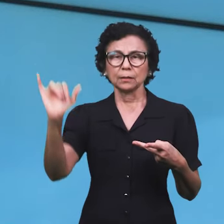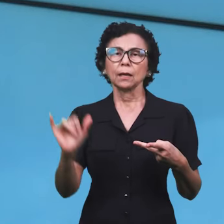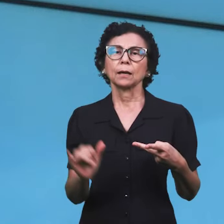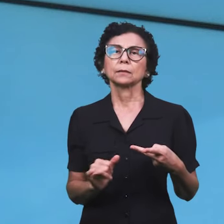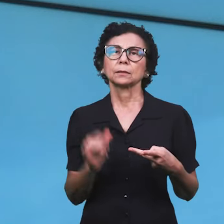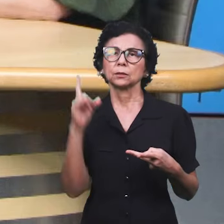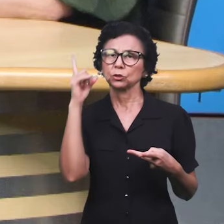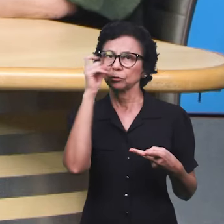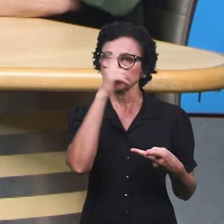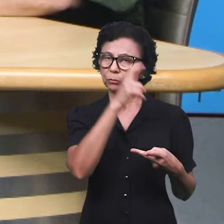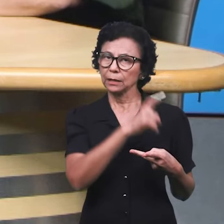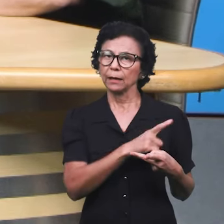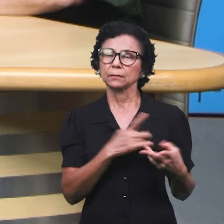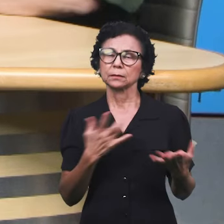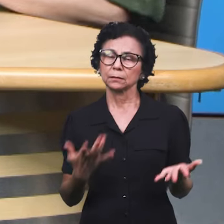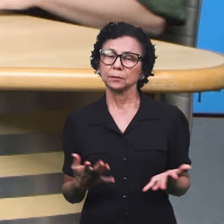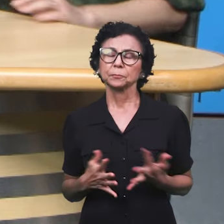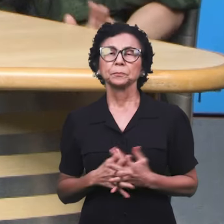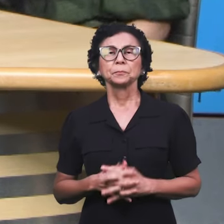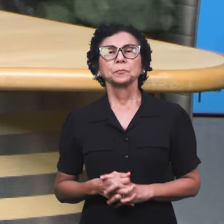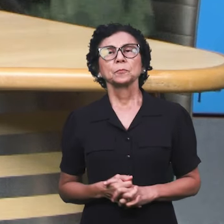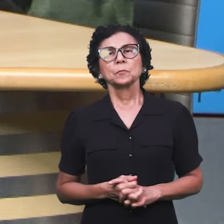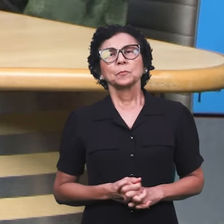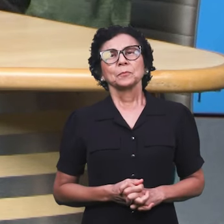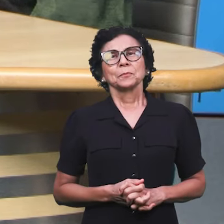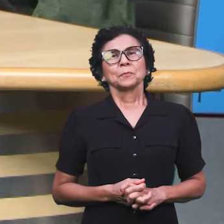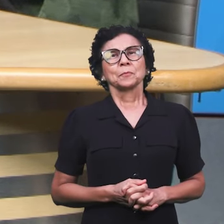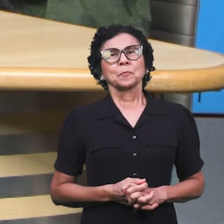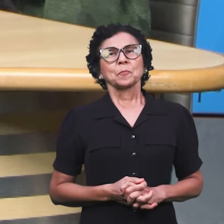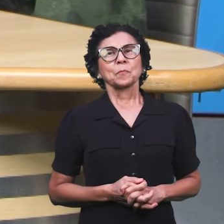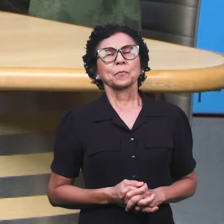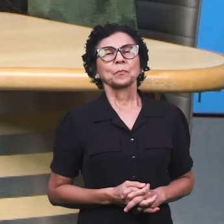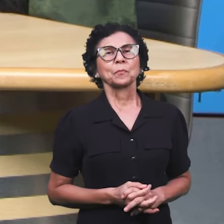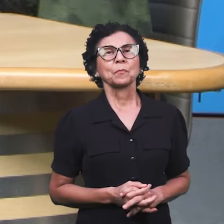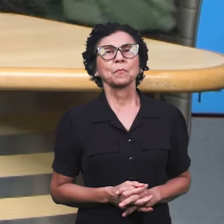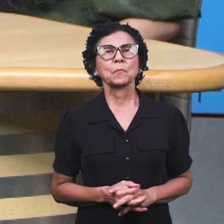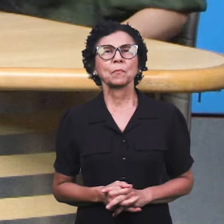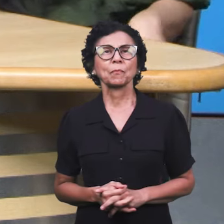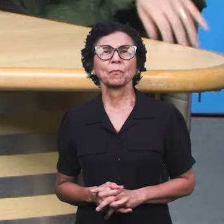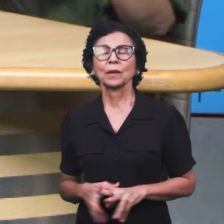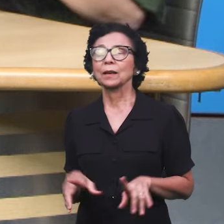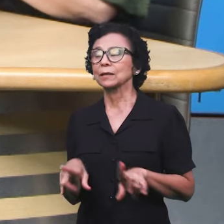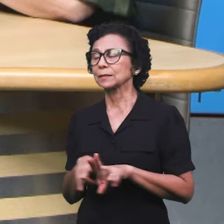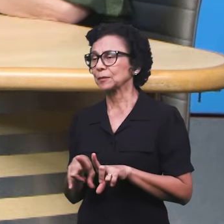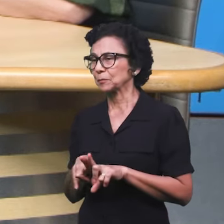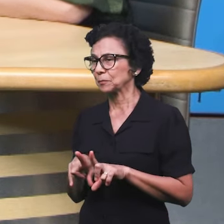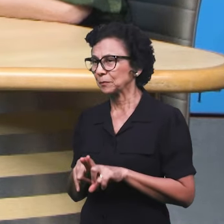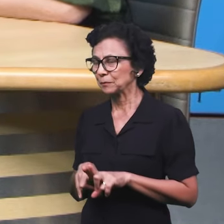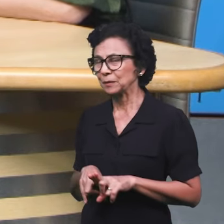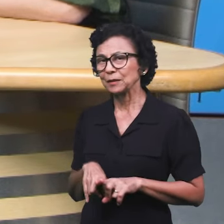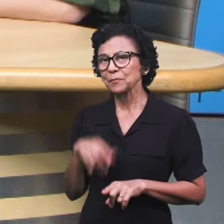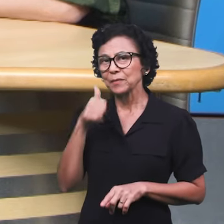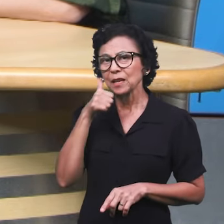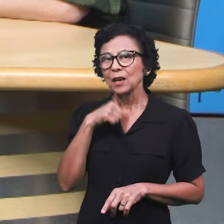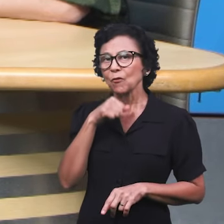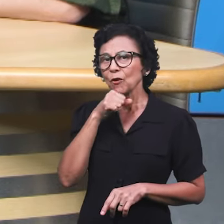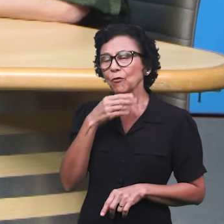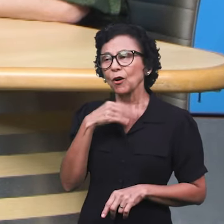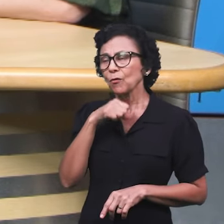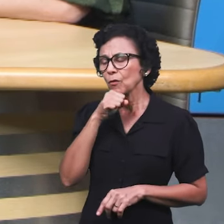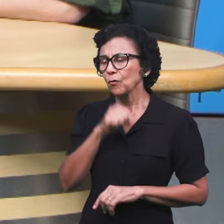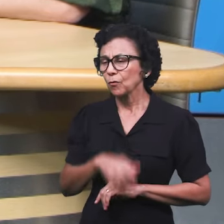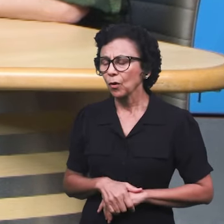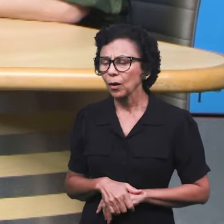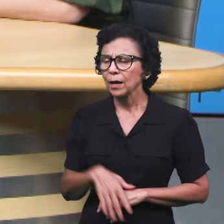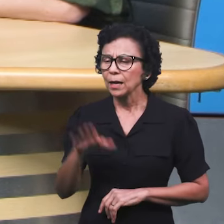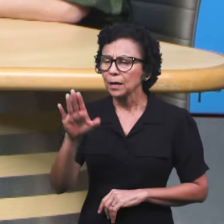tão comum. E uma coisa, Ariela, que a gente, lembrando assim, que é muito frequente, a gente vê até os avós falando, né? Menino, não fica na